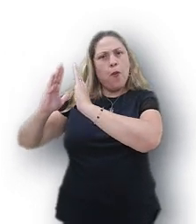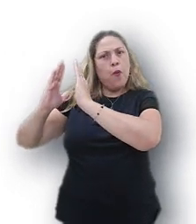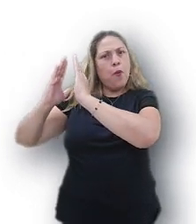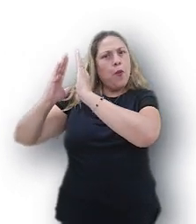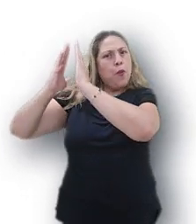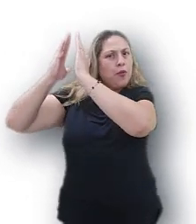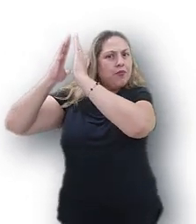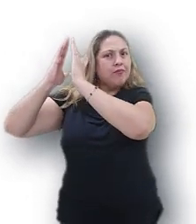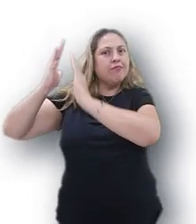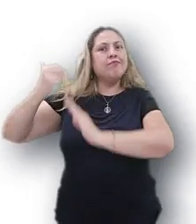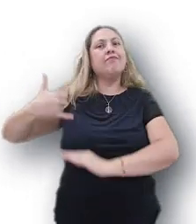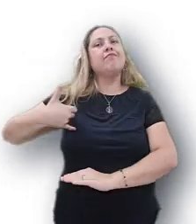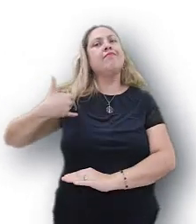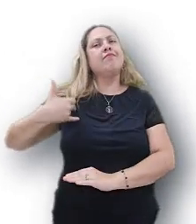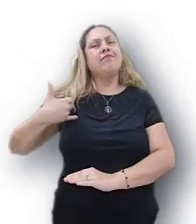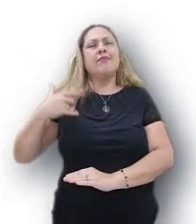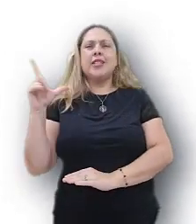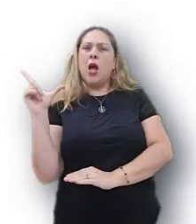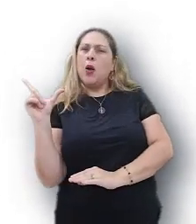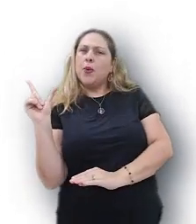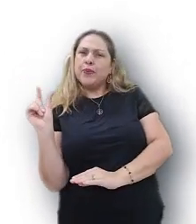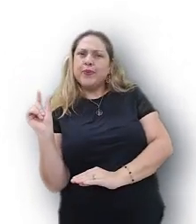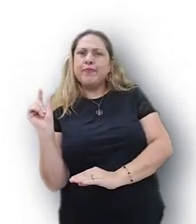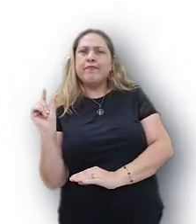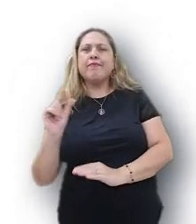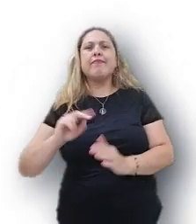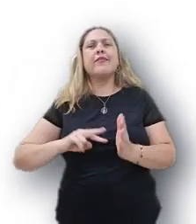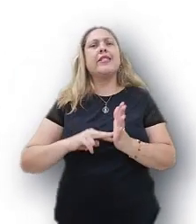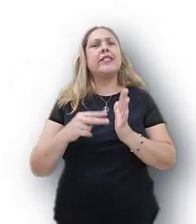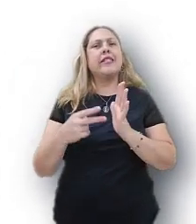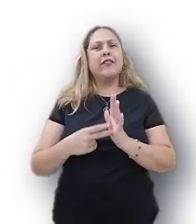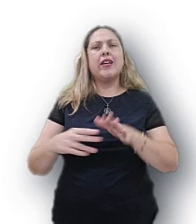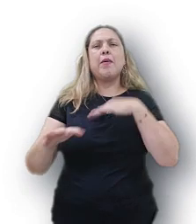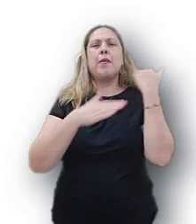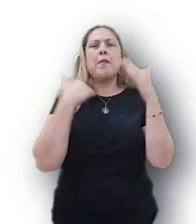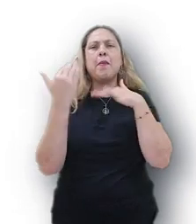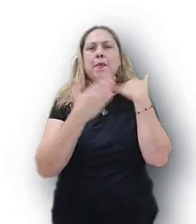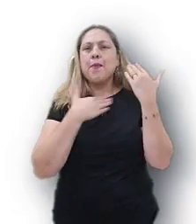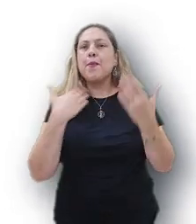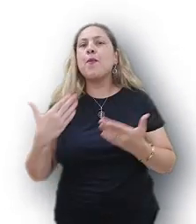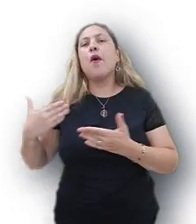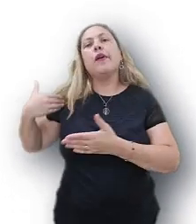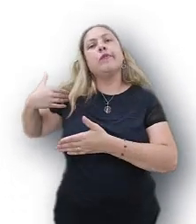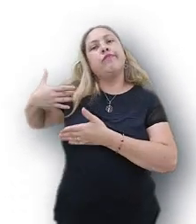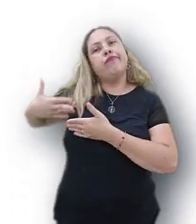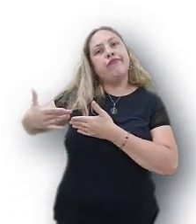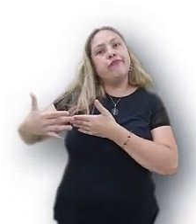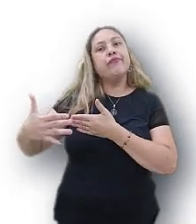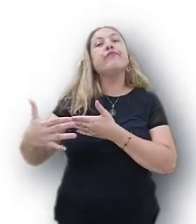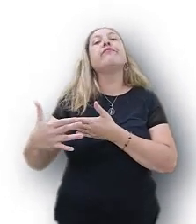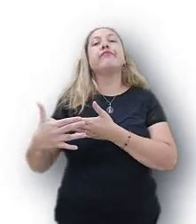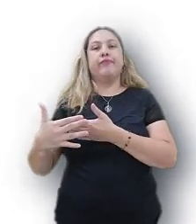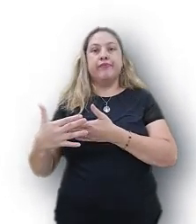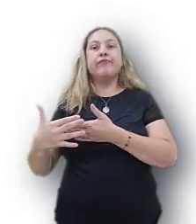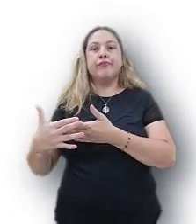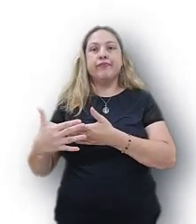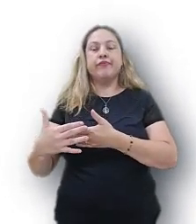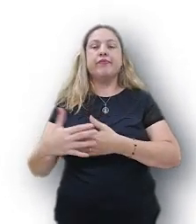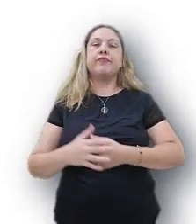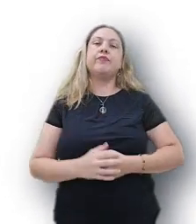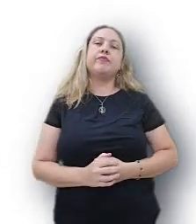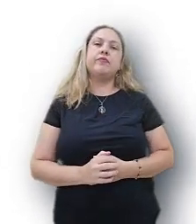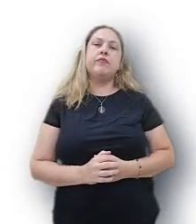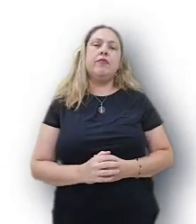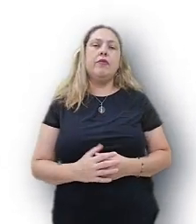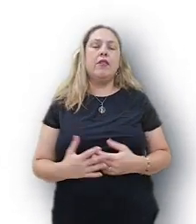elevado. Porém, ela vai se estreitando significativamente até chegar aos idosos. Isso demonstra